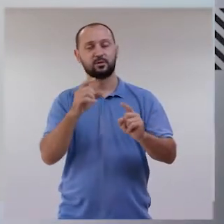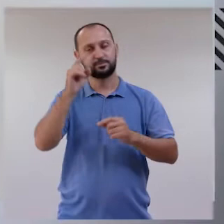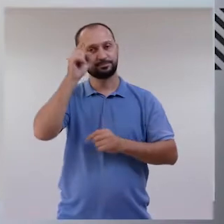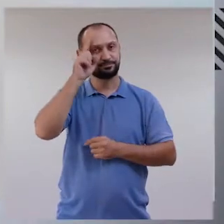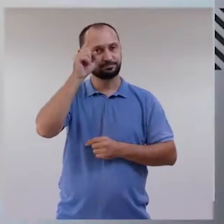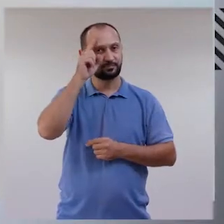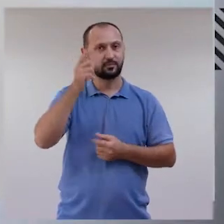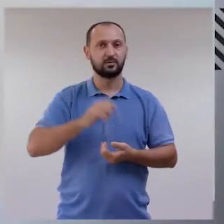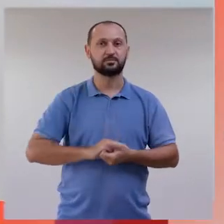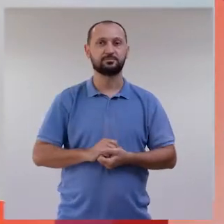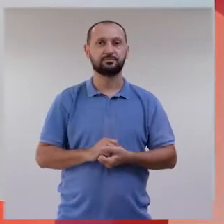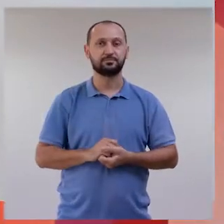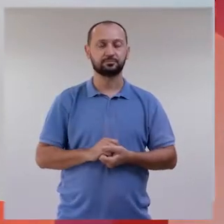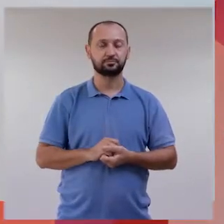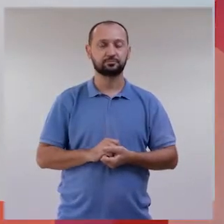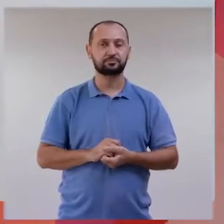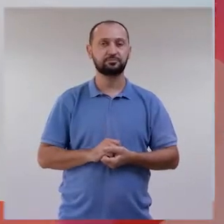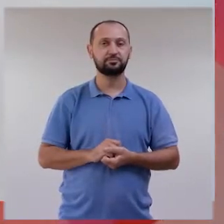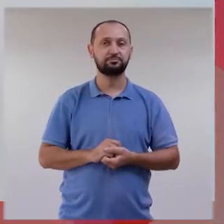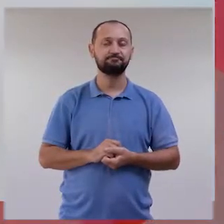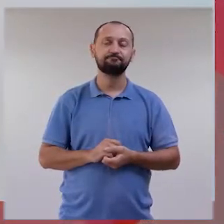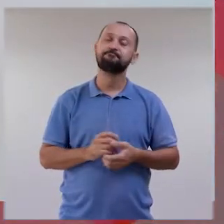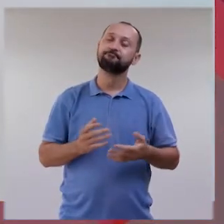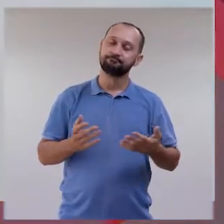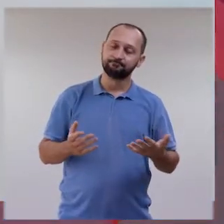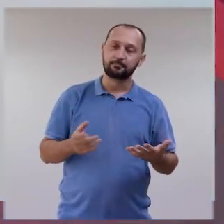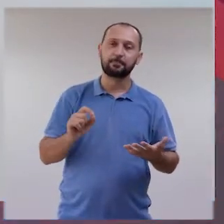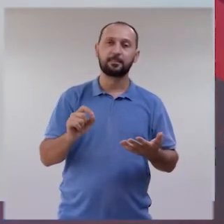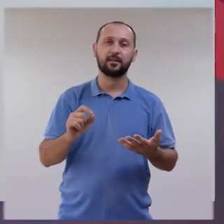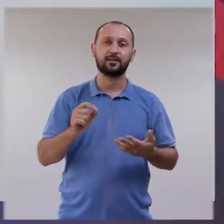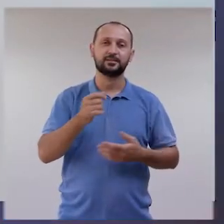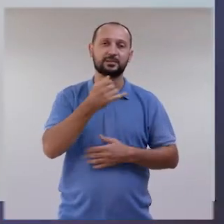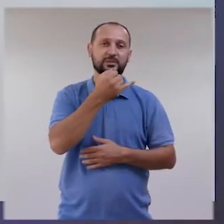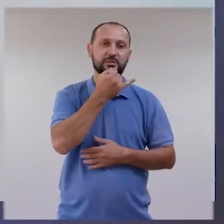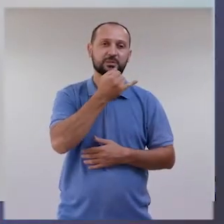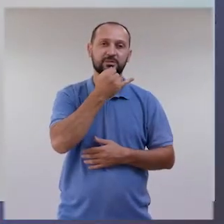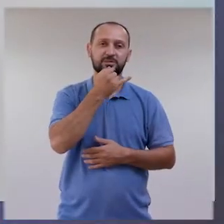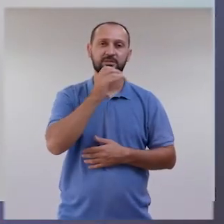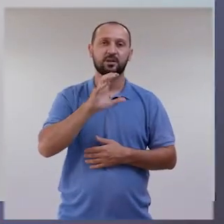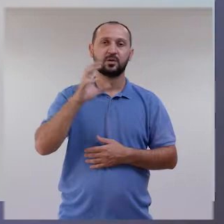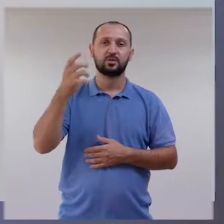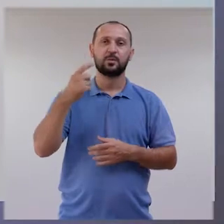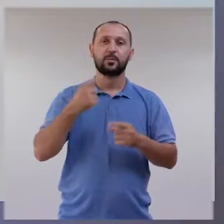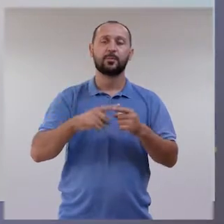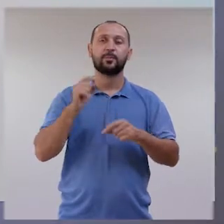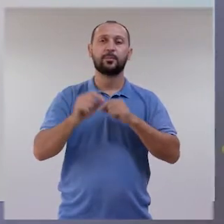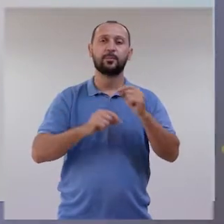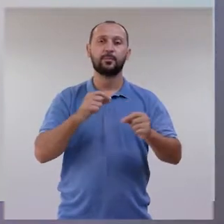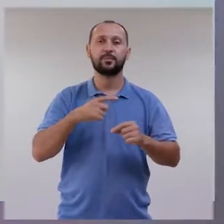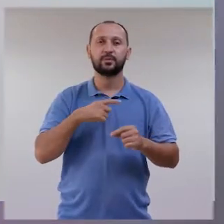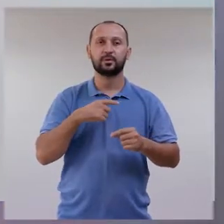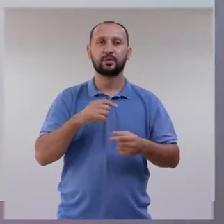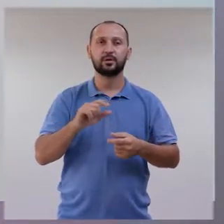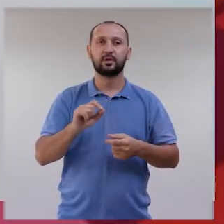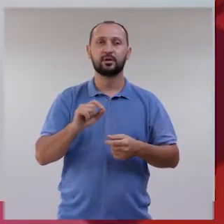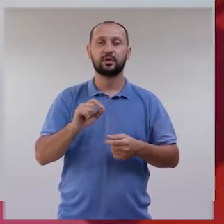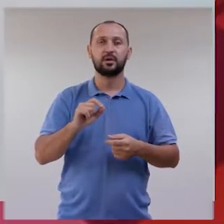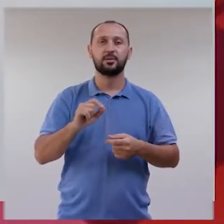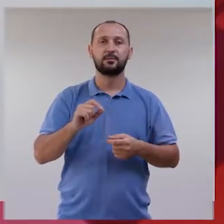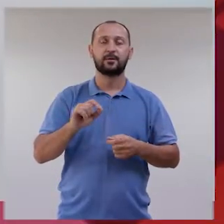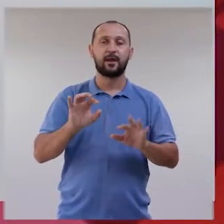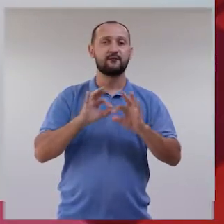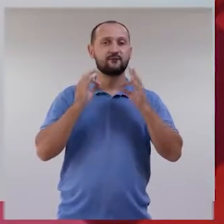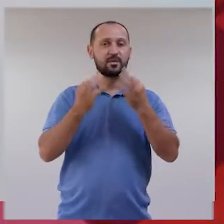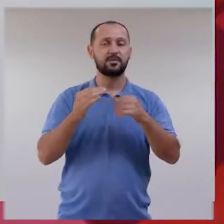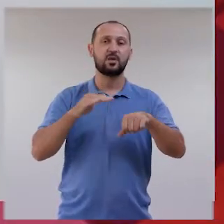ocorre isso no dia a dia, né? E realmente assim, é muito triste o que acontece, porque a gente sabe que se